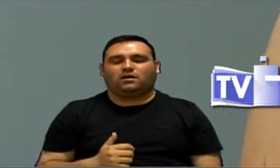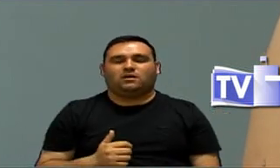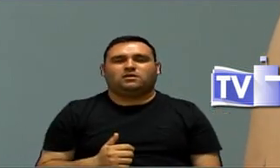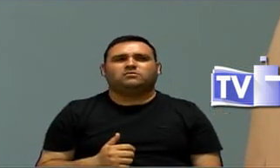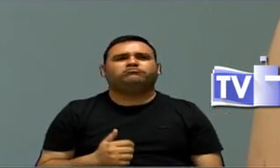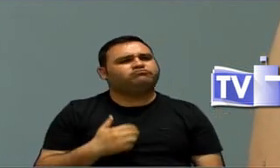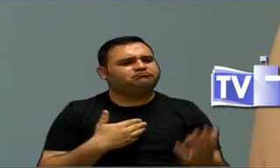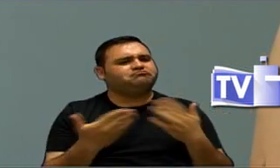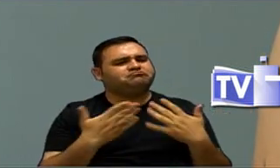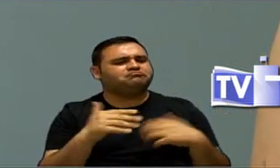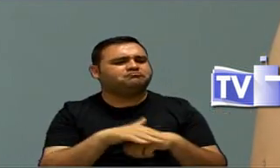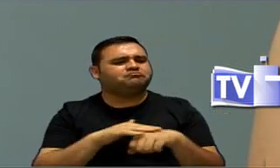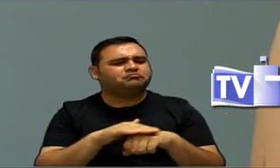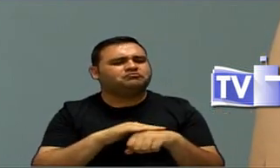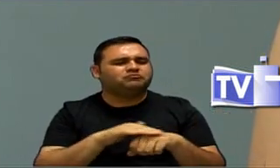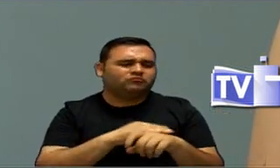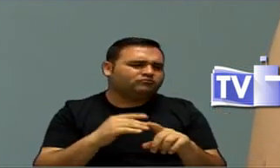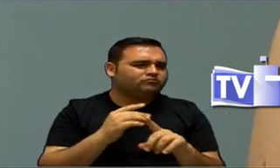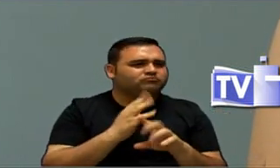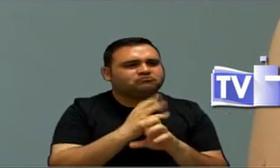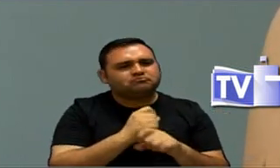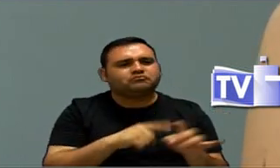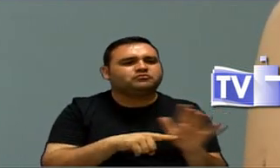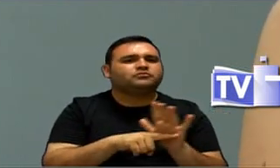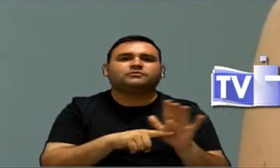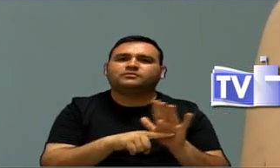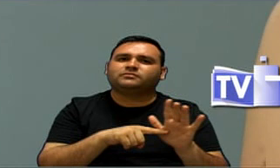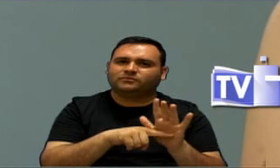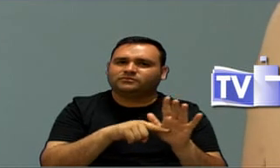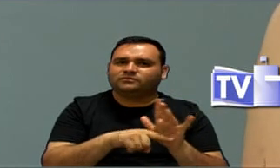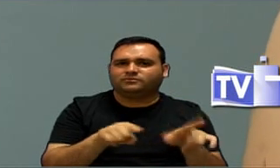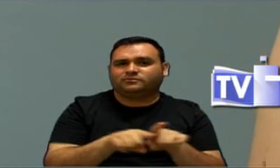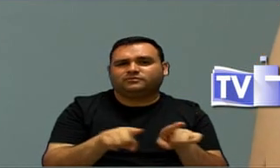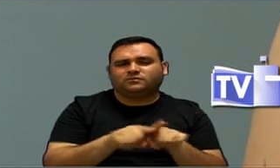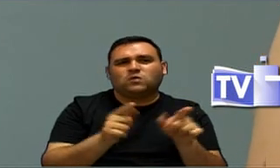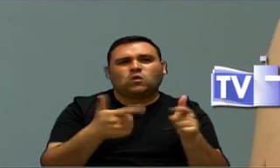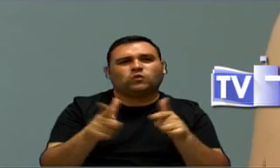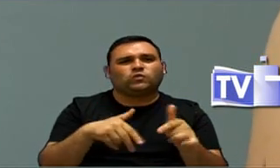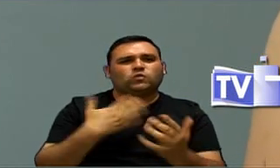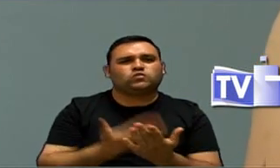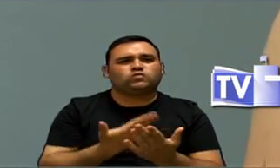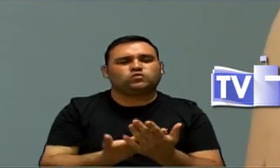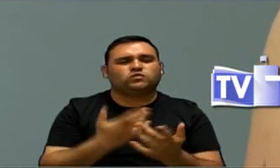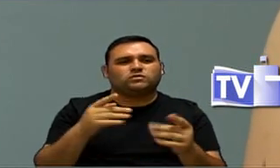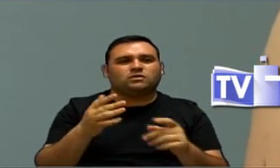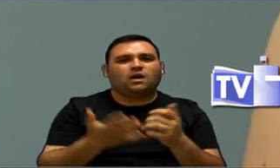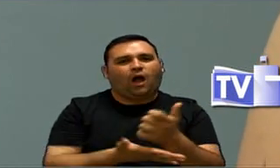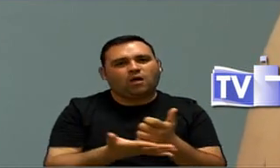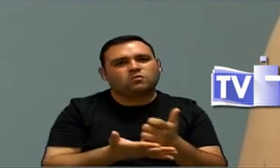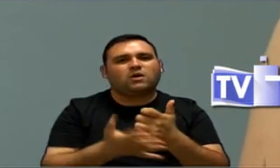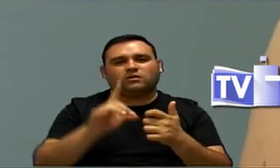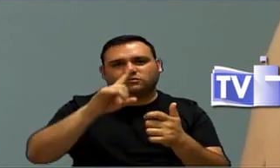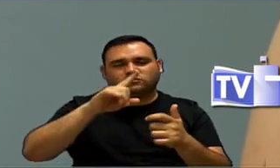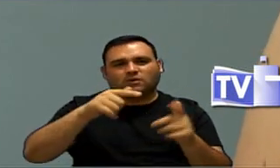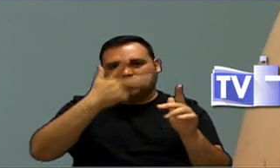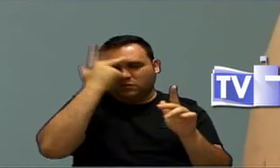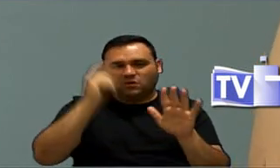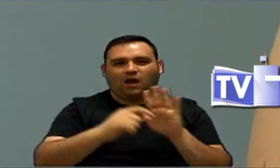E conversando e levantando esses dados e algumas outras análises com base em algumas autoras que eu vou citar